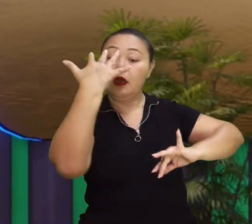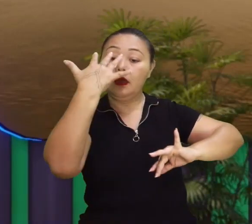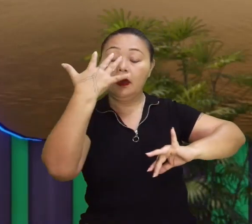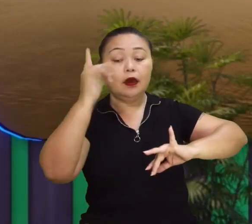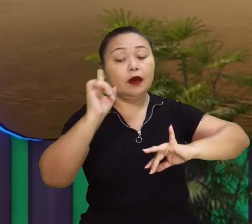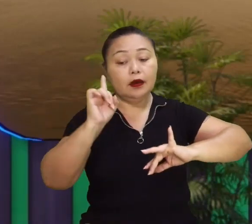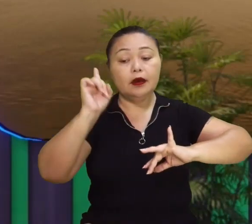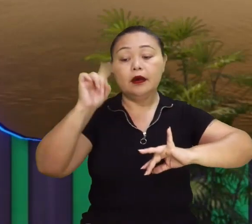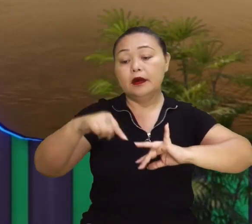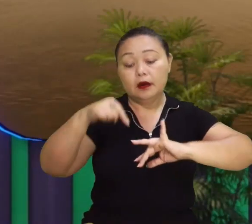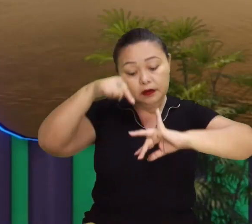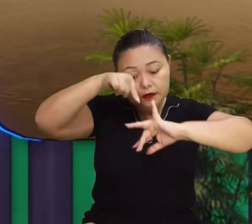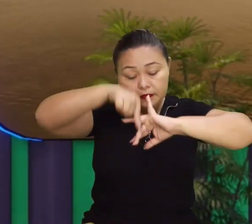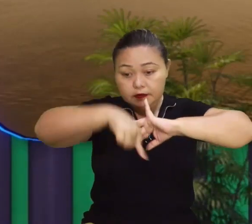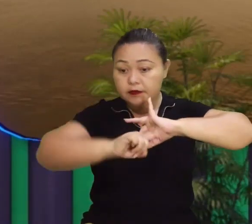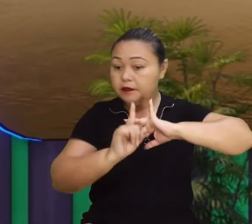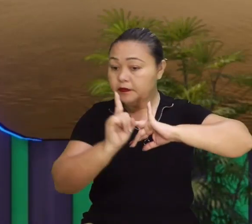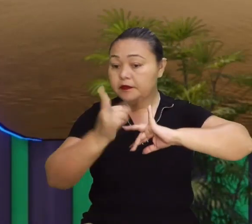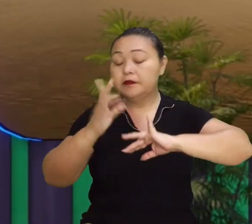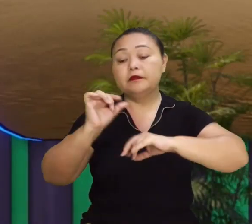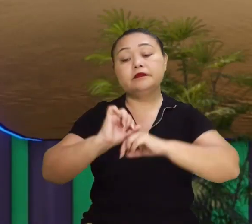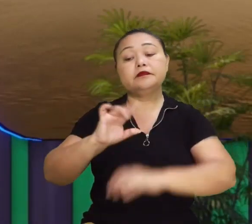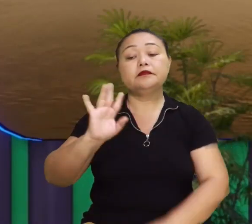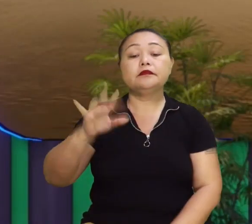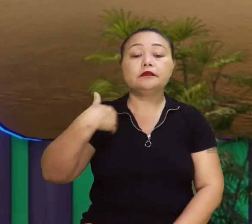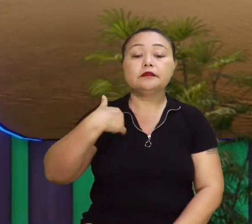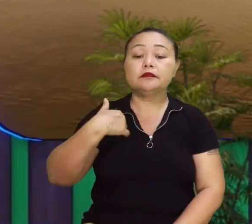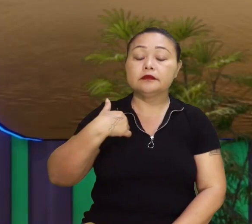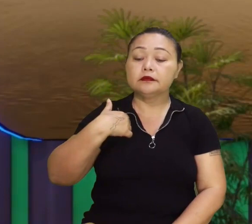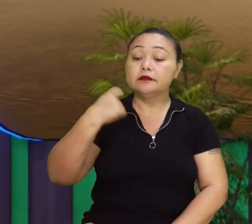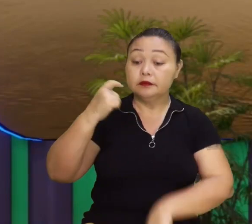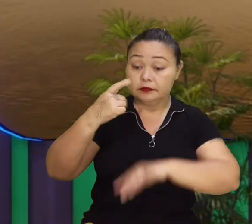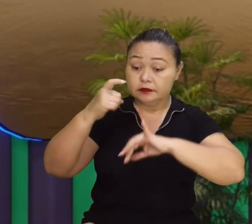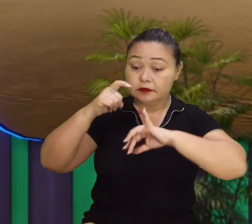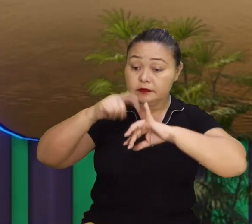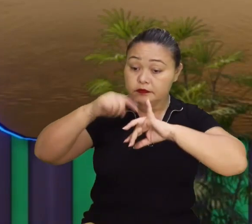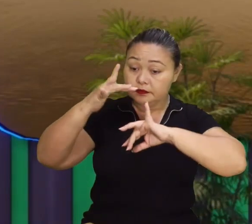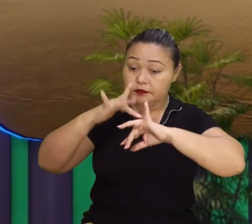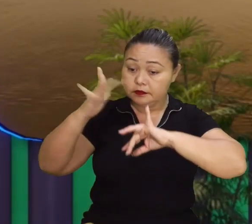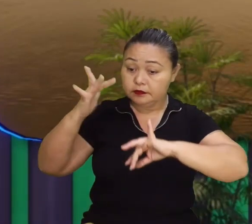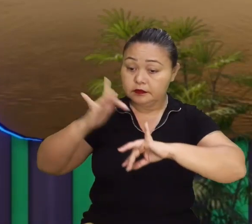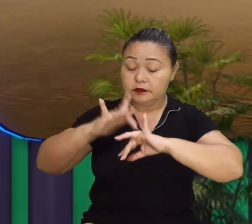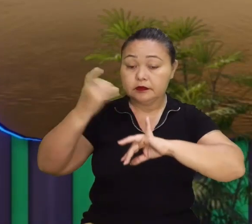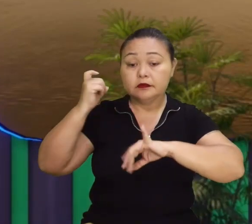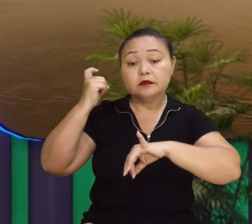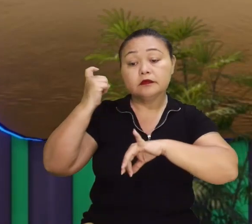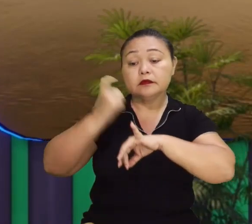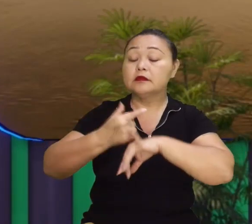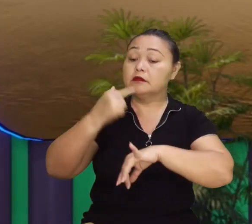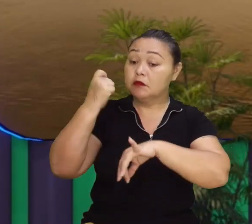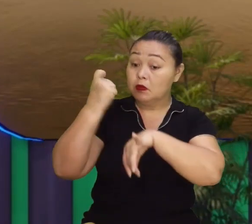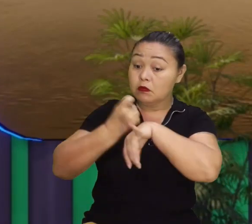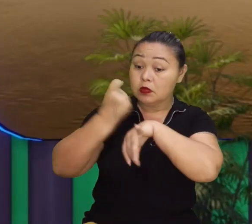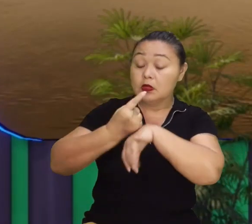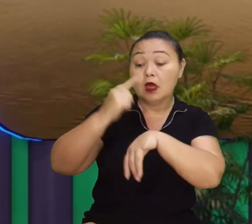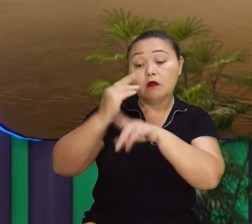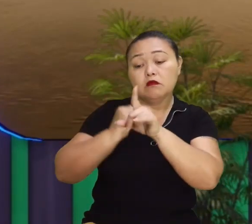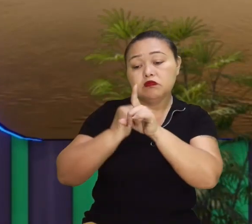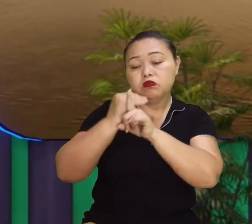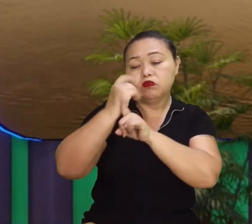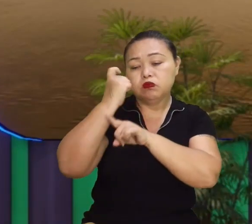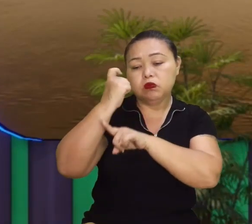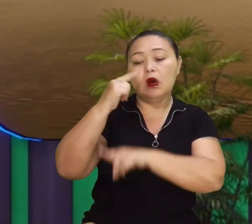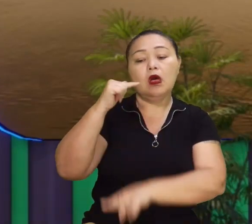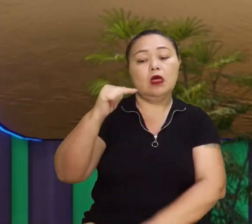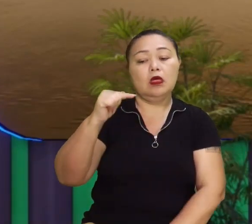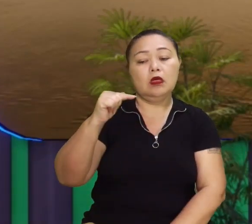penetra. O diamante, o nível de dureza dele é 7.